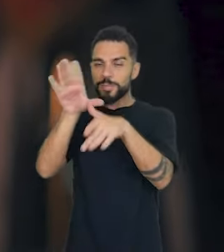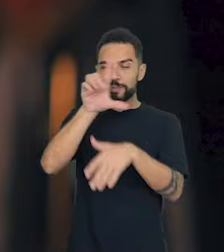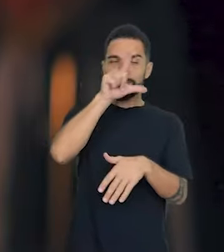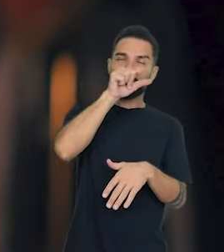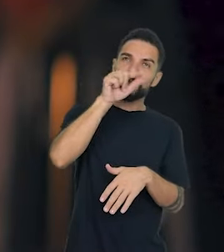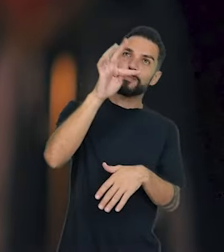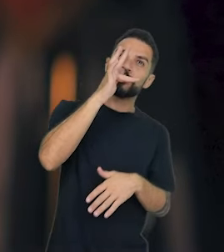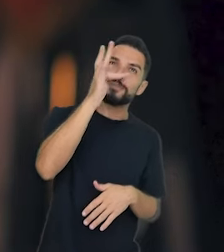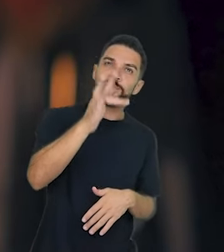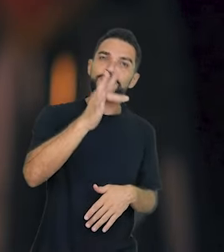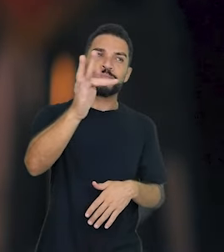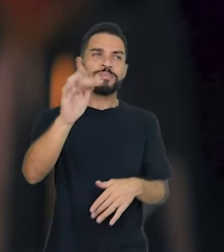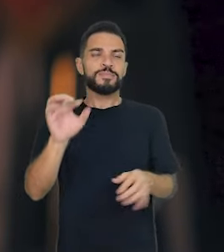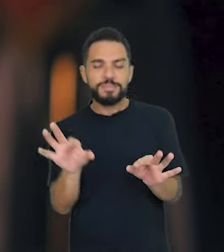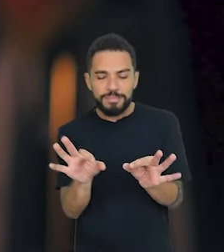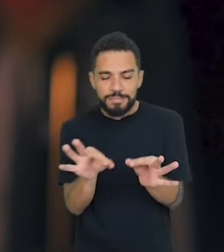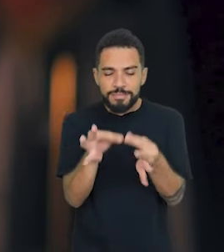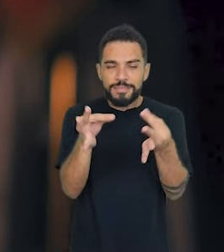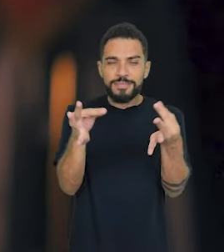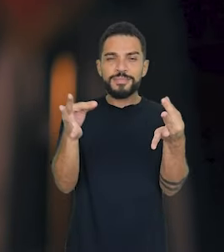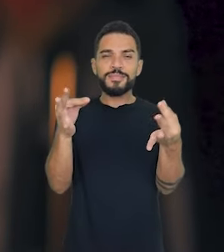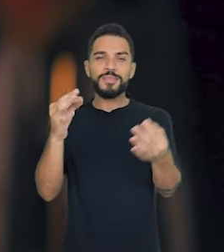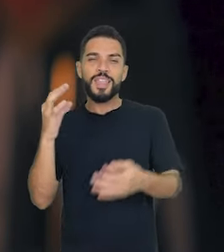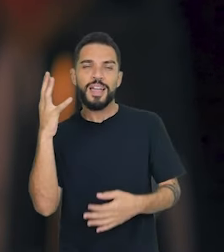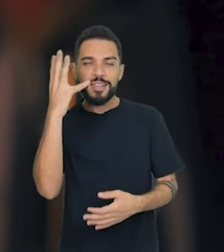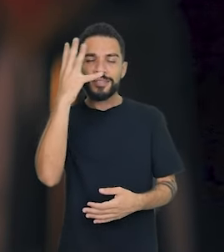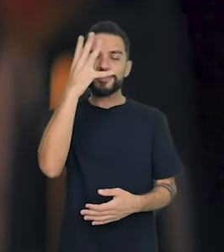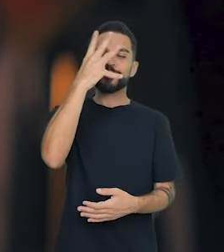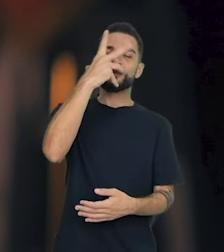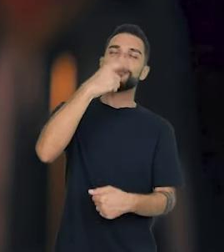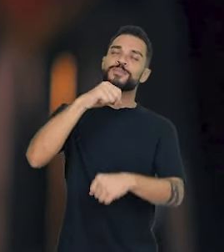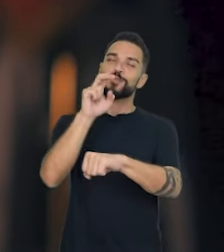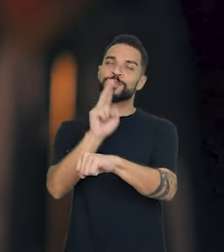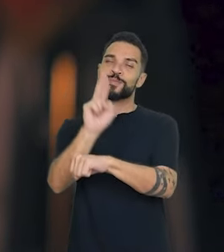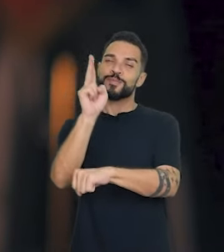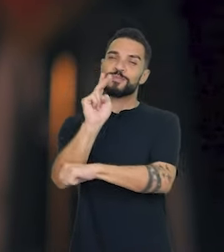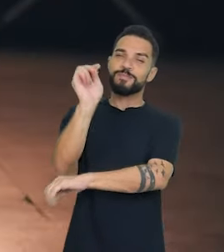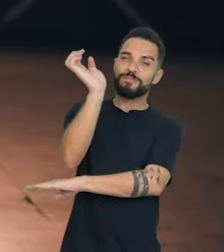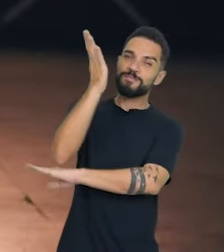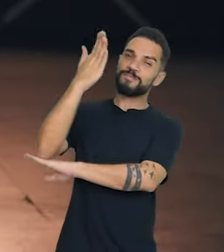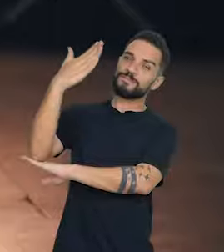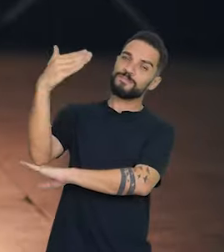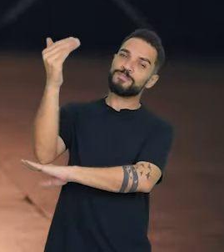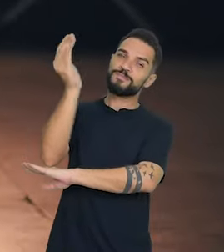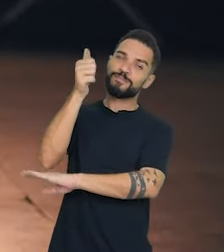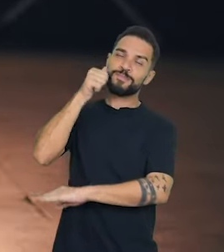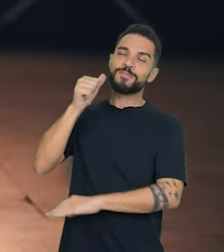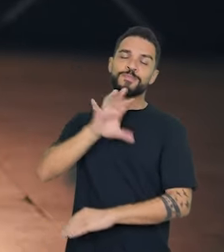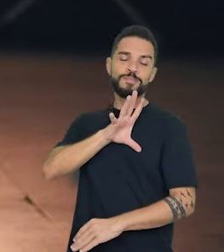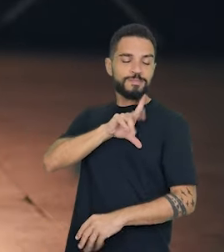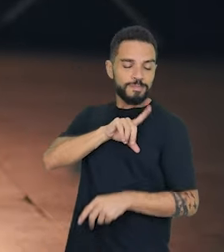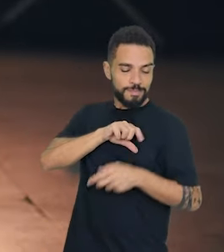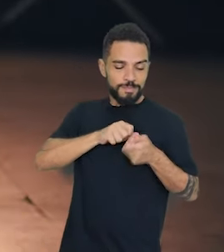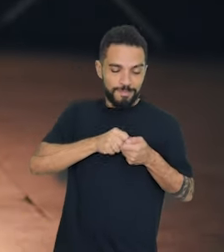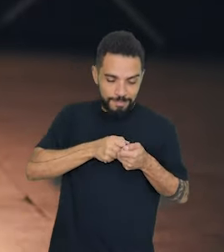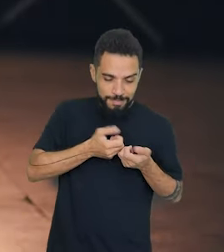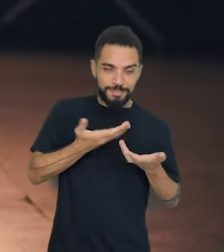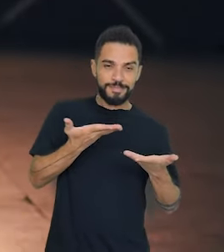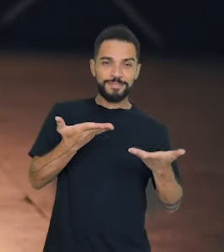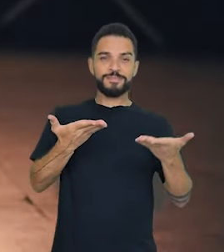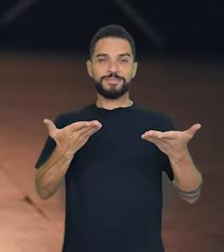A sutileza, com simpatia, corteja a porta-bandeira do amor. É